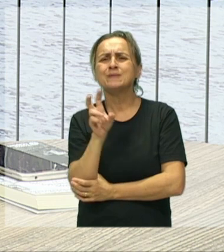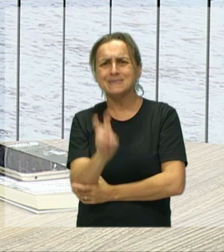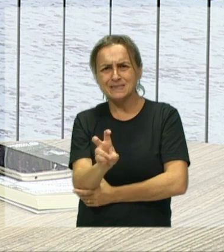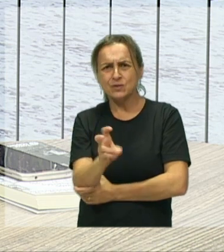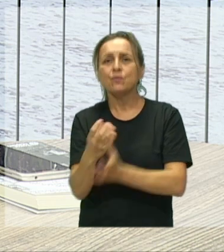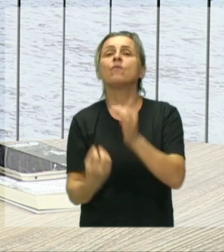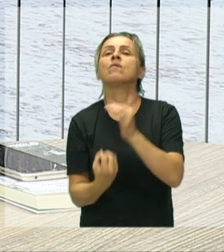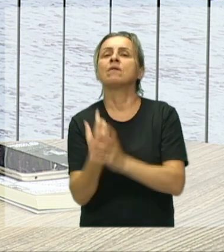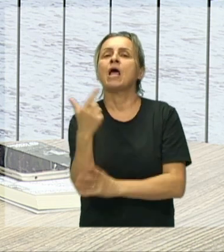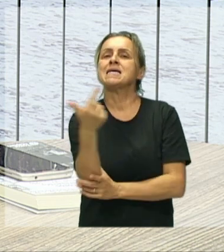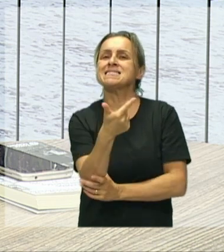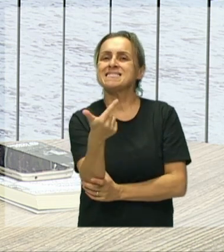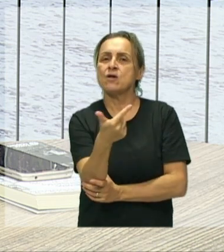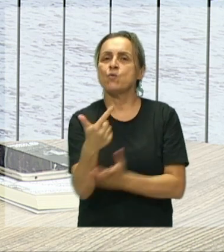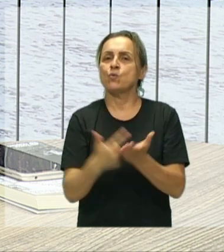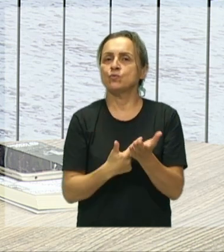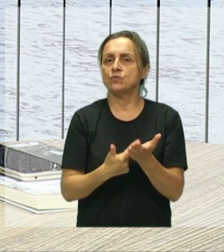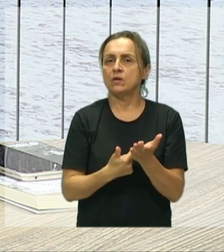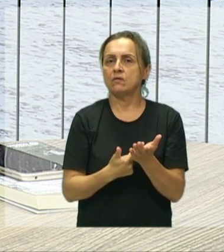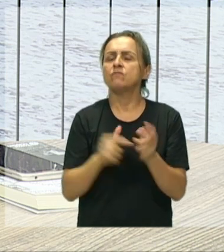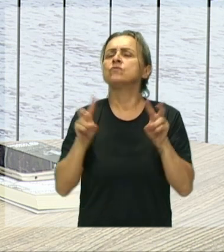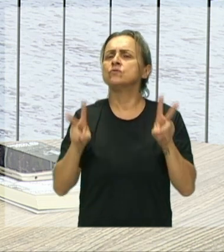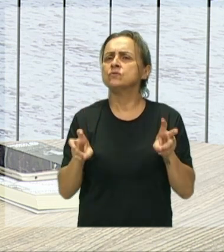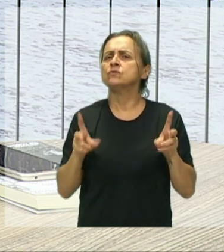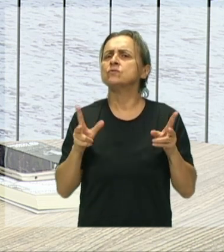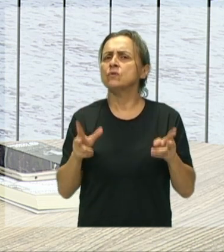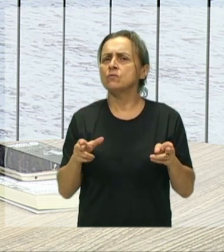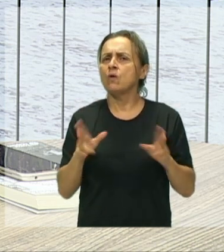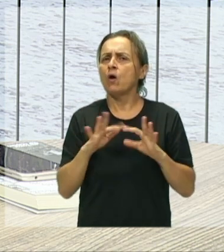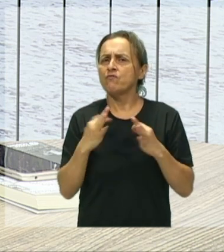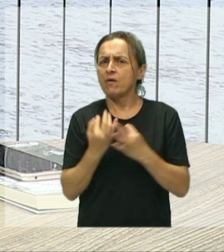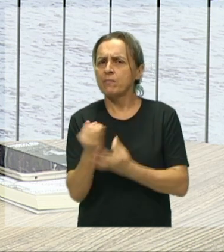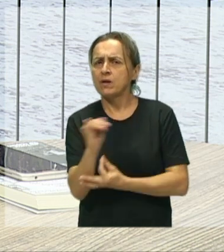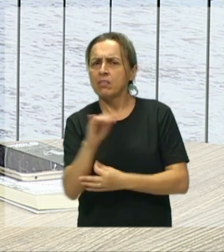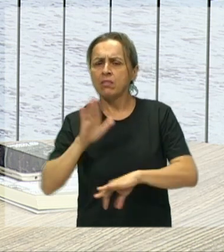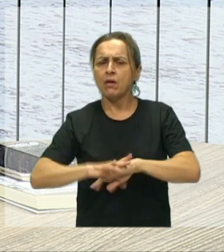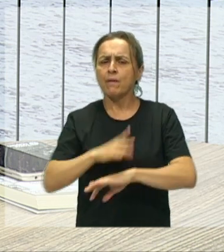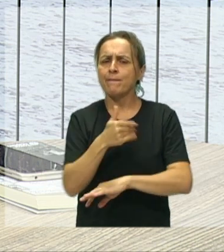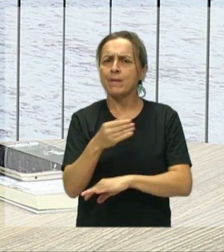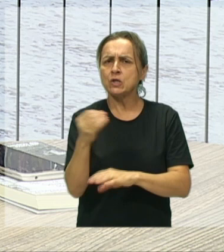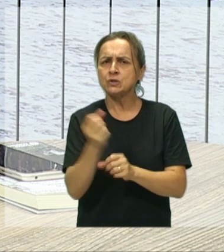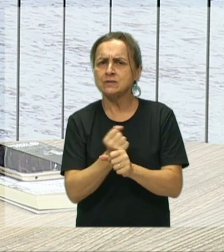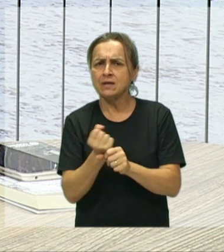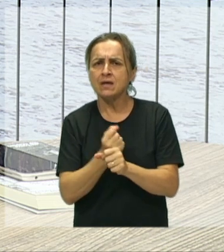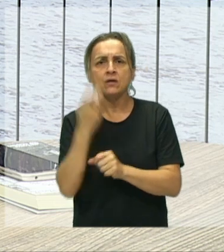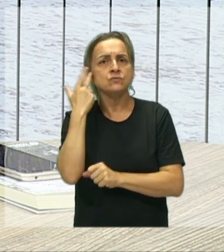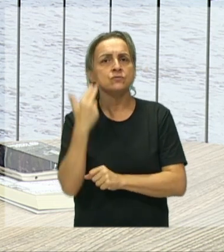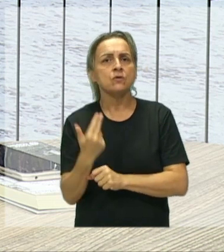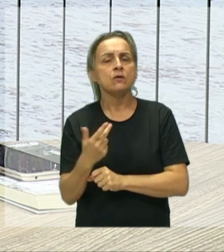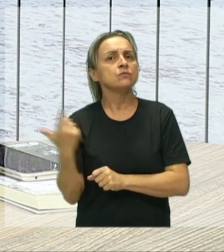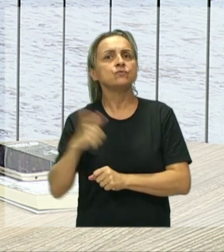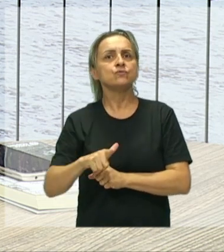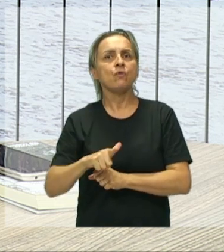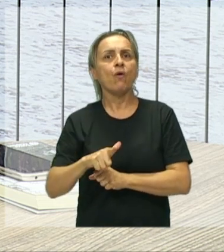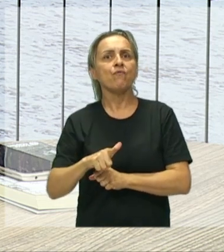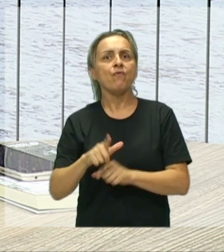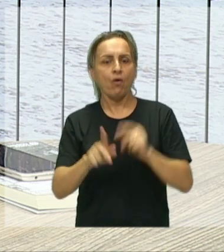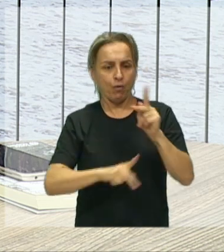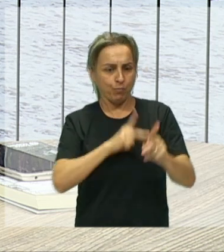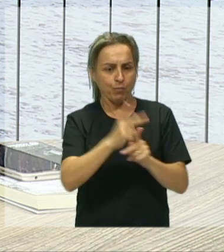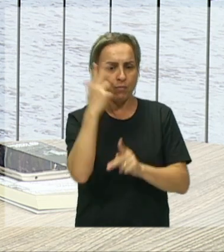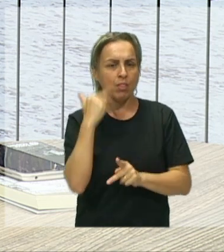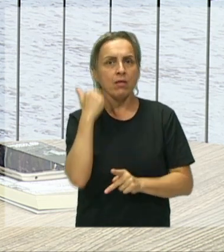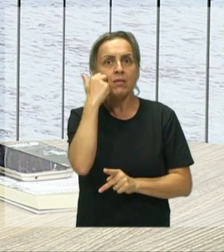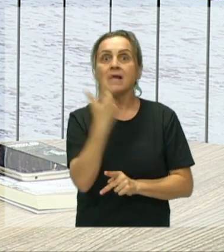mesmo título, Famílias de Itajaí, mais de 100 anos de história. E, mais uma vez, não tinha presença de nenhuma população negra